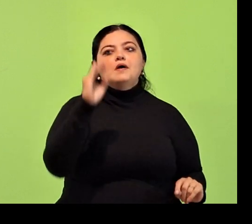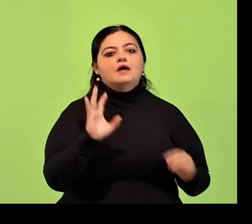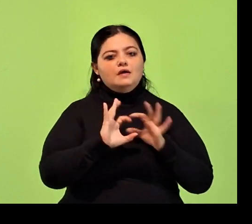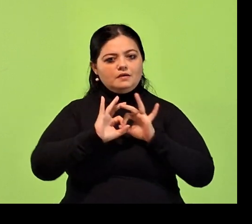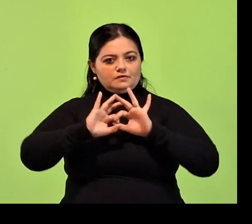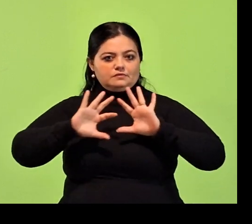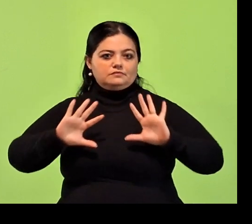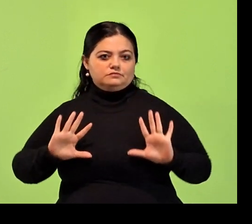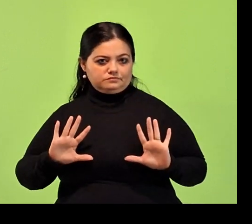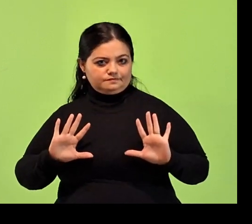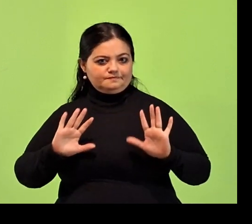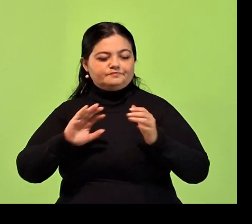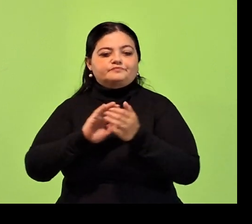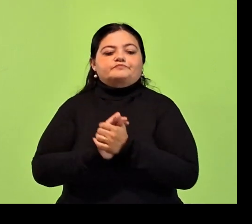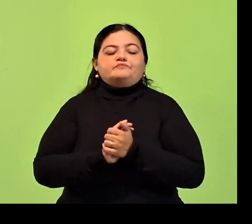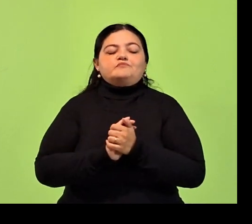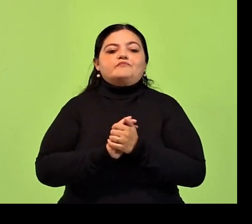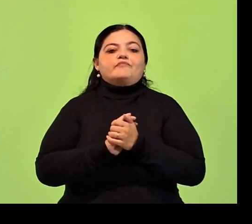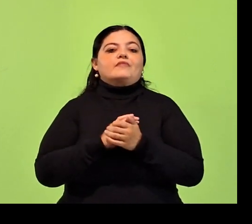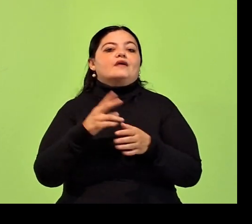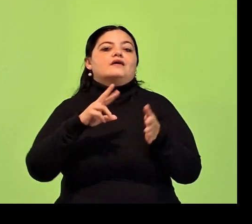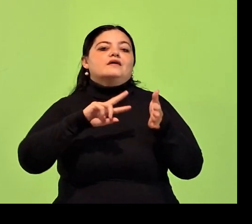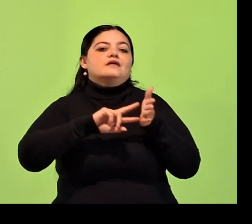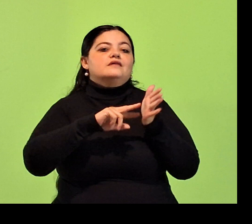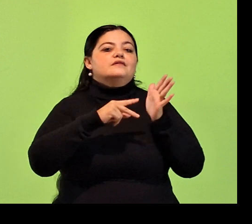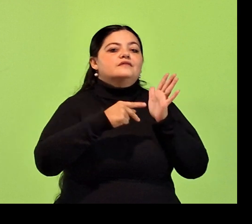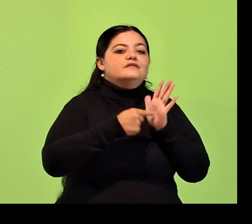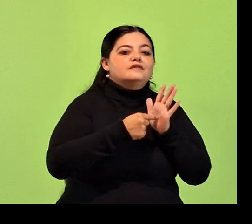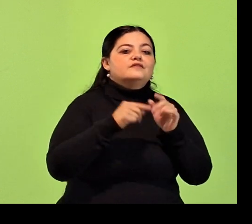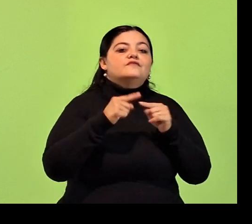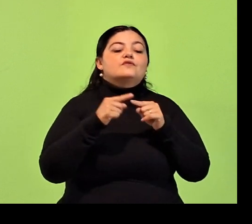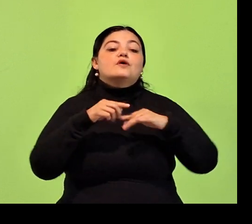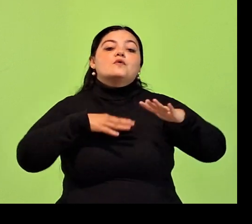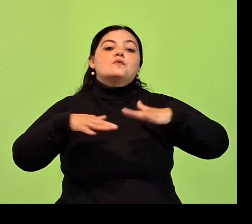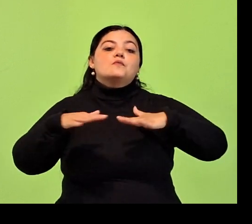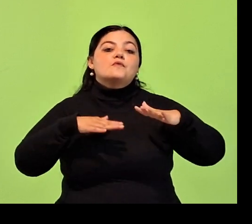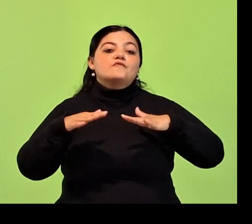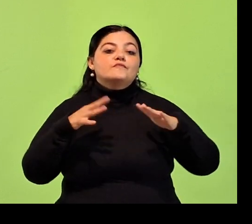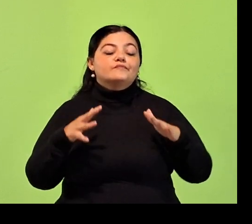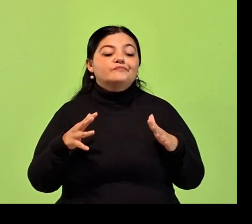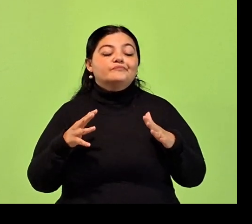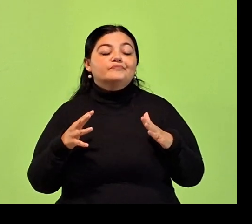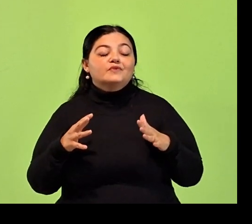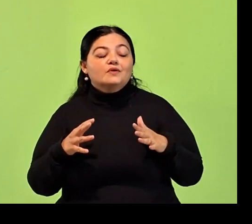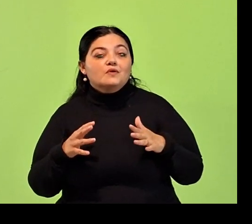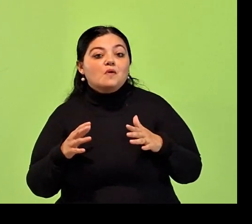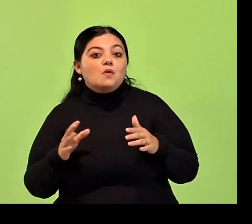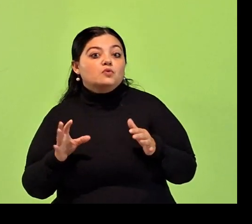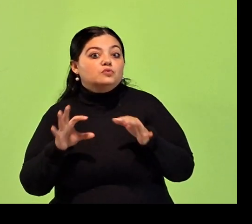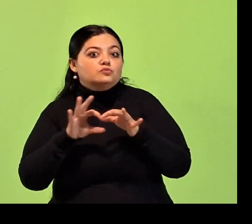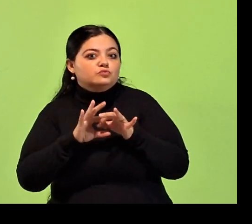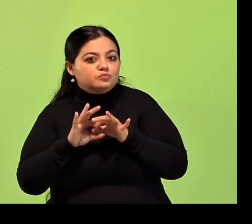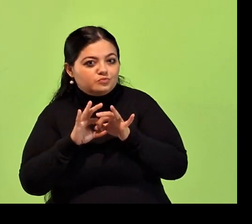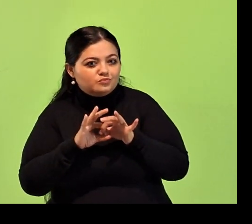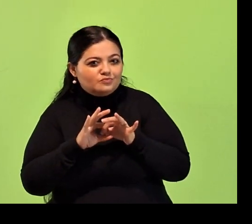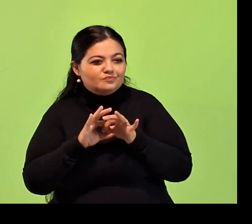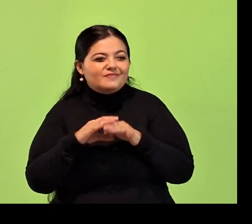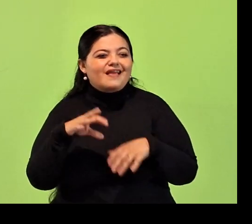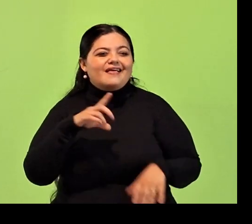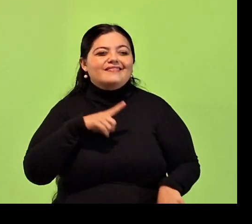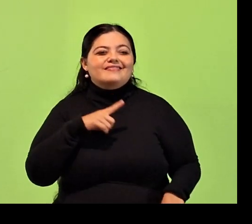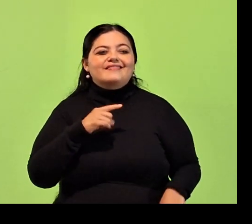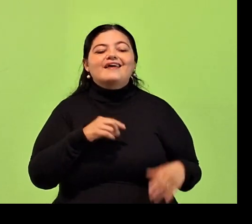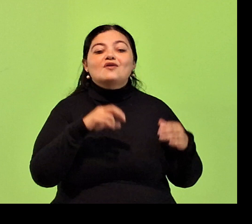É um coletivo nazifascista brasileiro vinculado ao movimento integralista. Você vê que tem uma suástica no